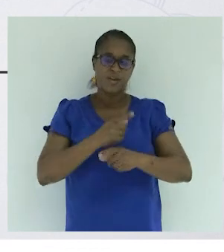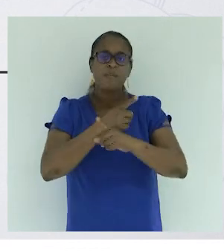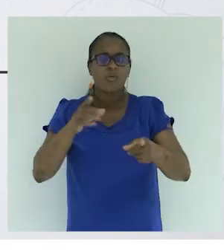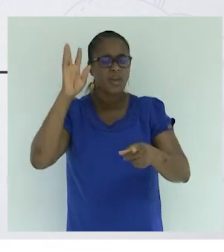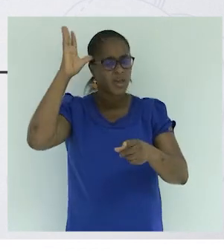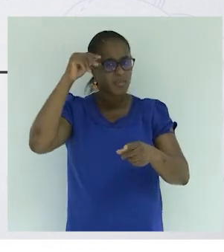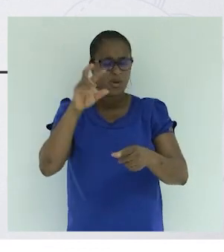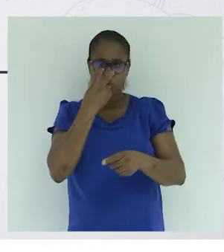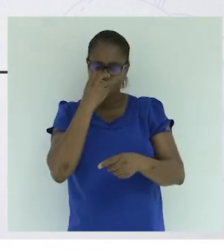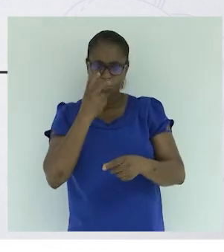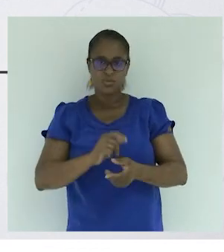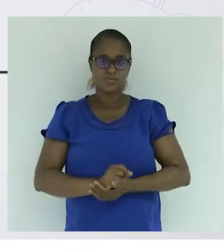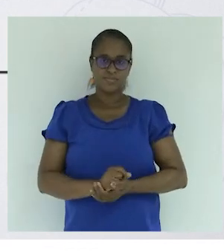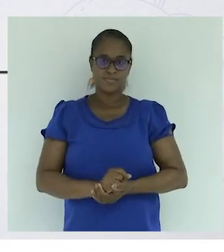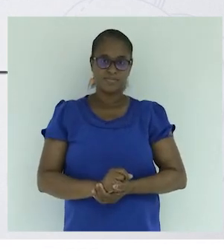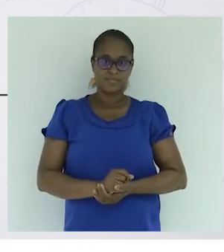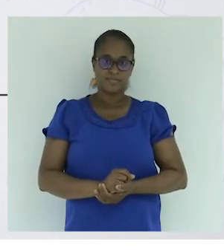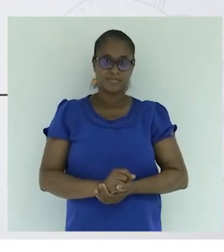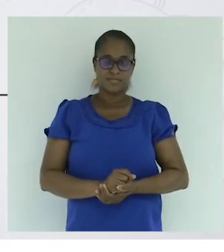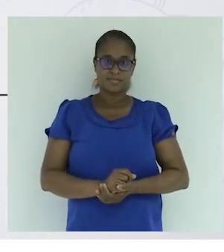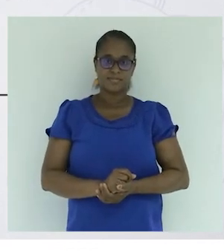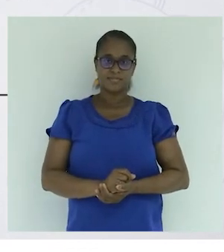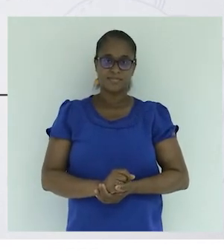um animal curioso?